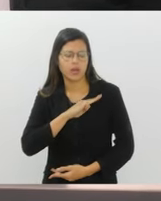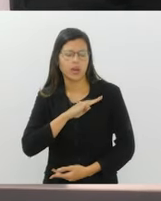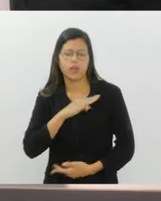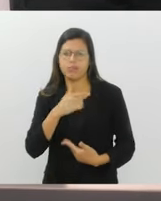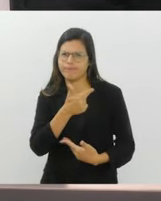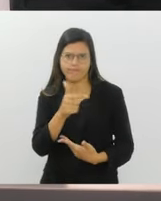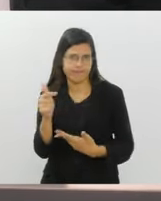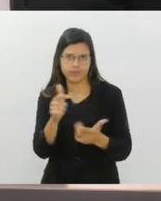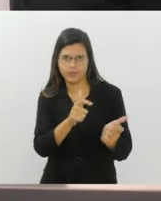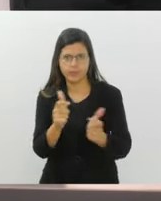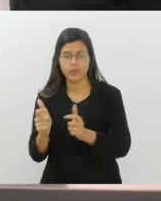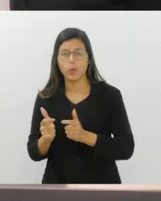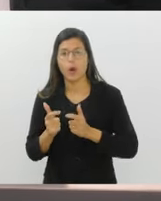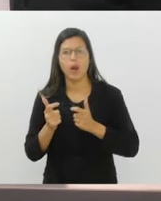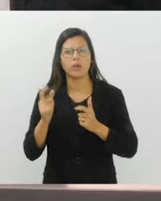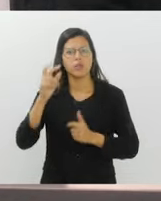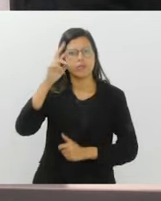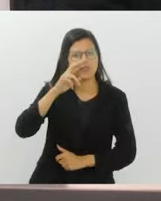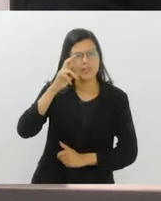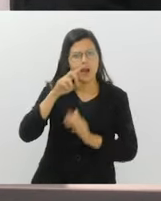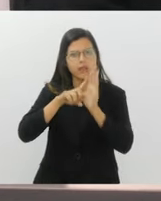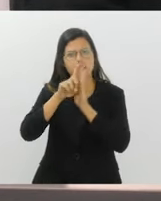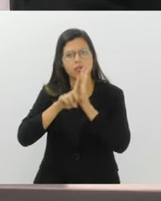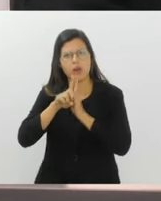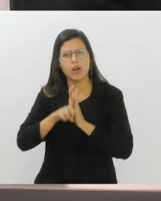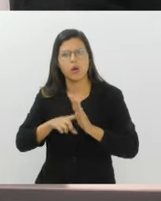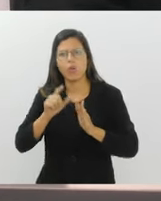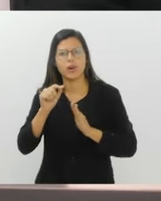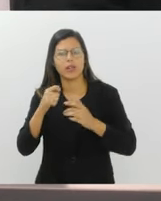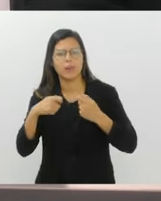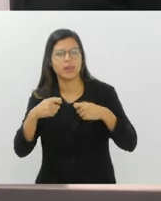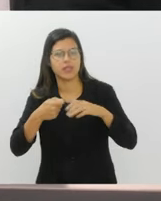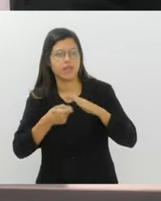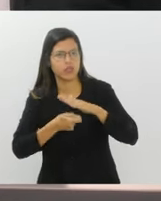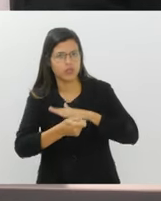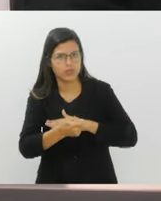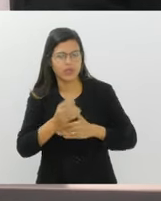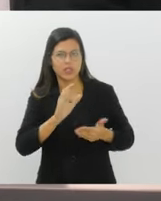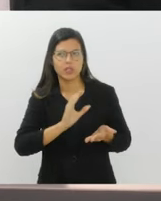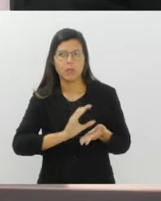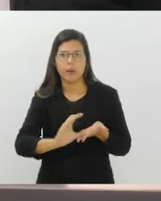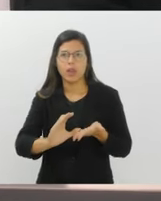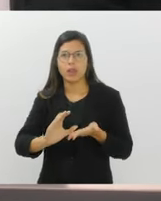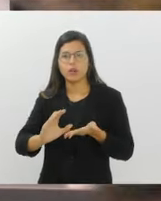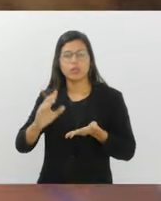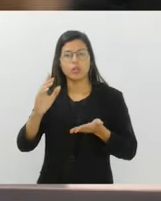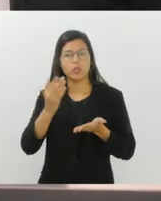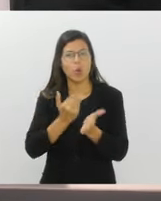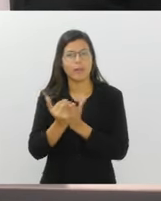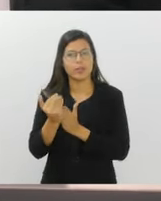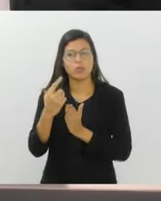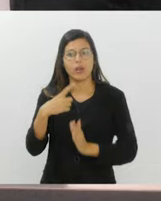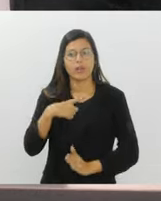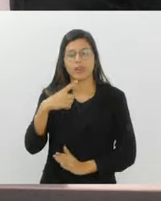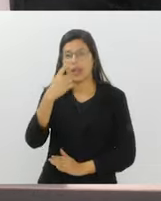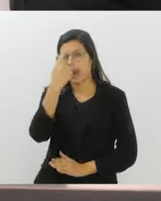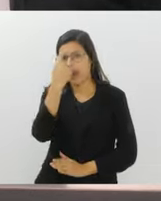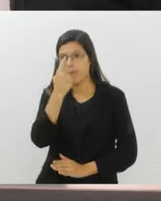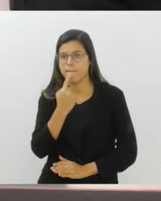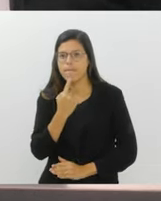monitoramento, vendo o que precisava, investimento. Começamos a tentar um projeto lá de ter imagem de todas as estações, de toda a